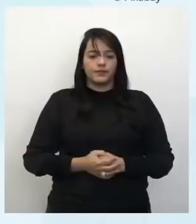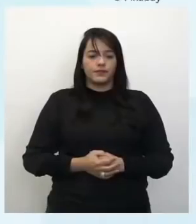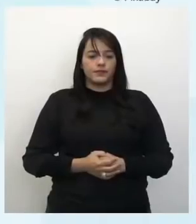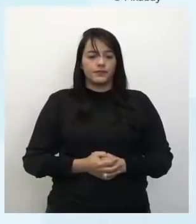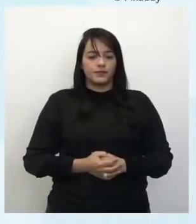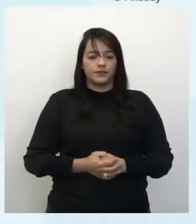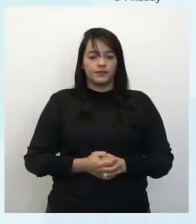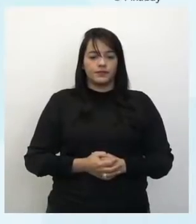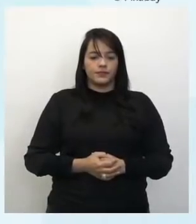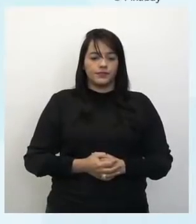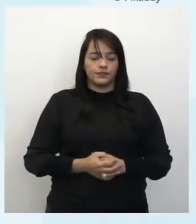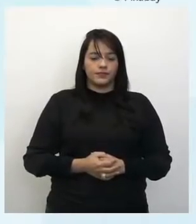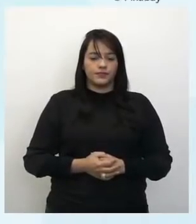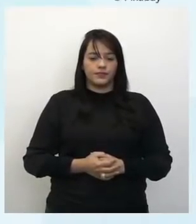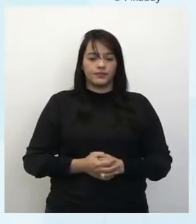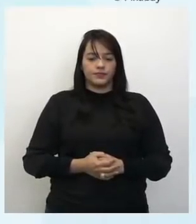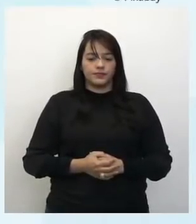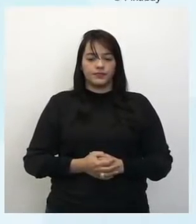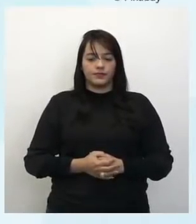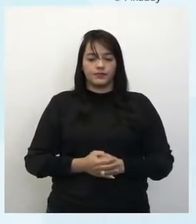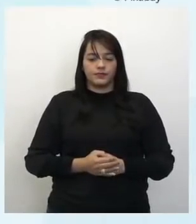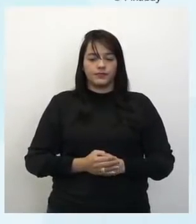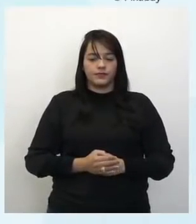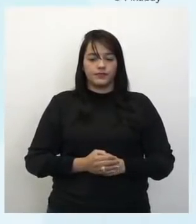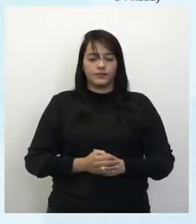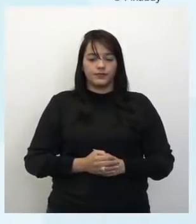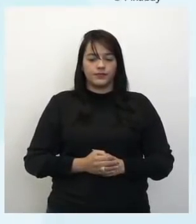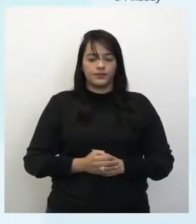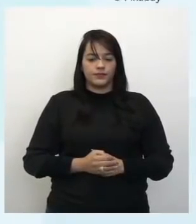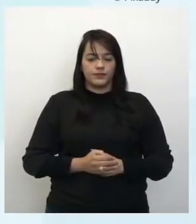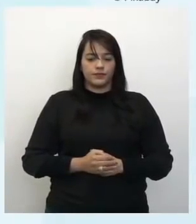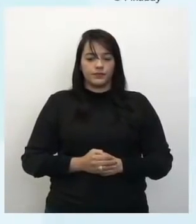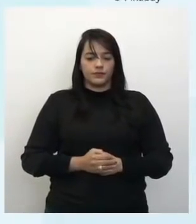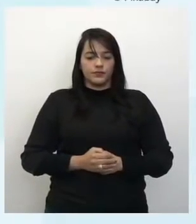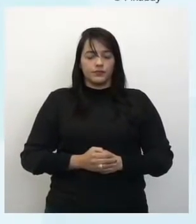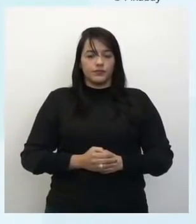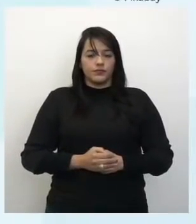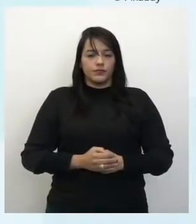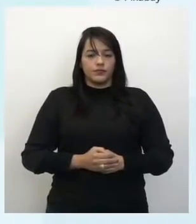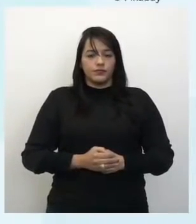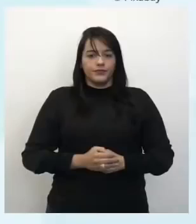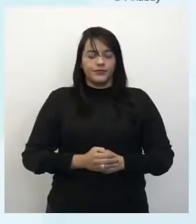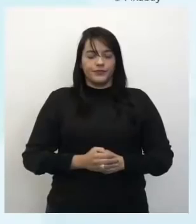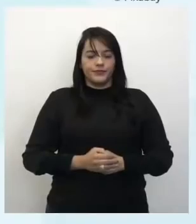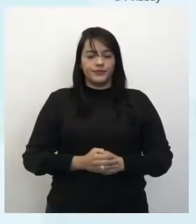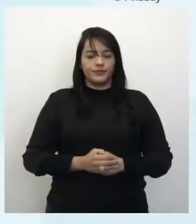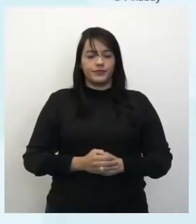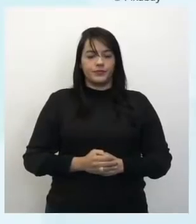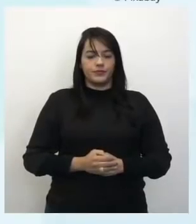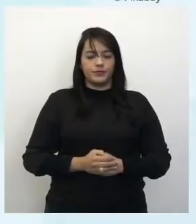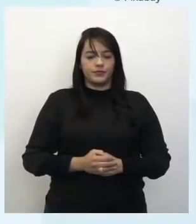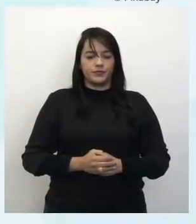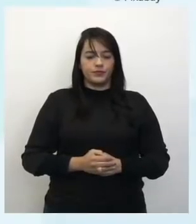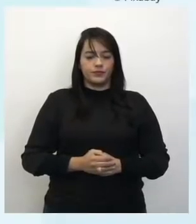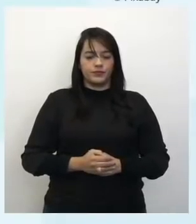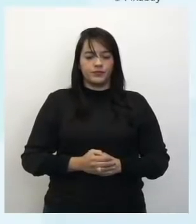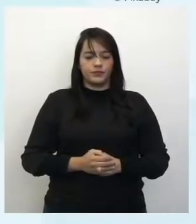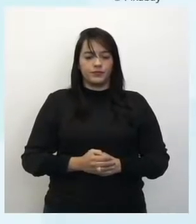island. The climate is warm and rainy. Rainforests cover much of the